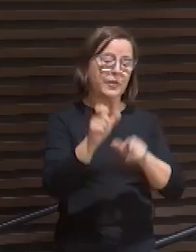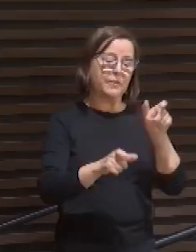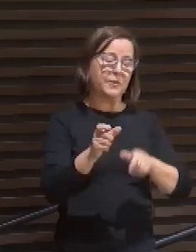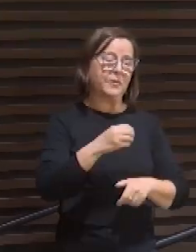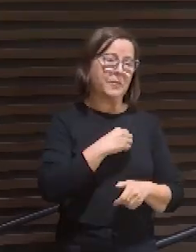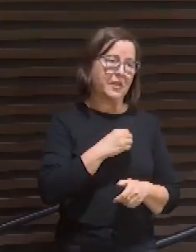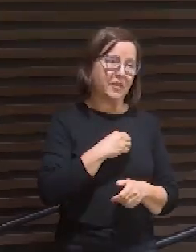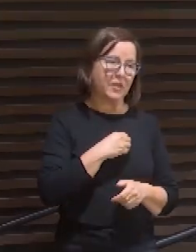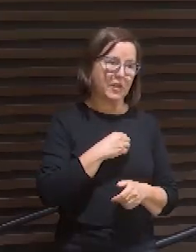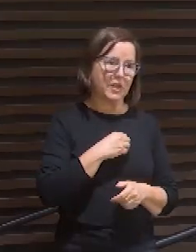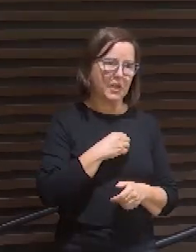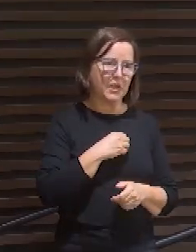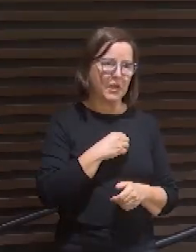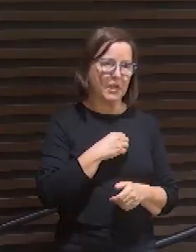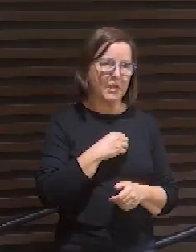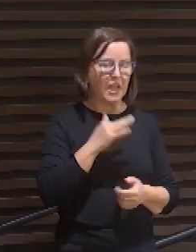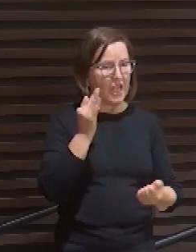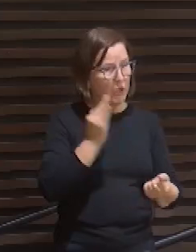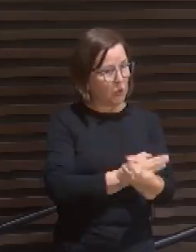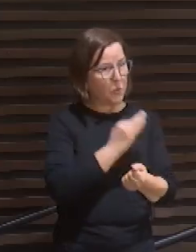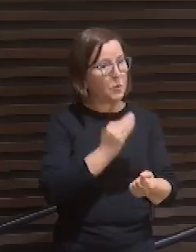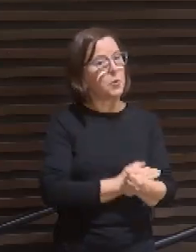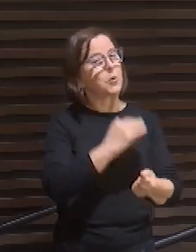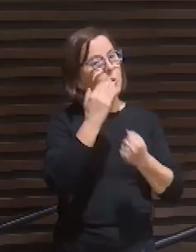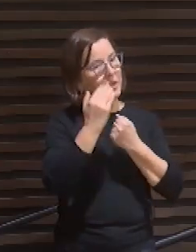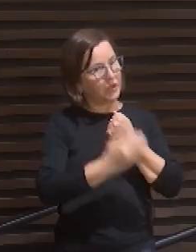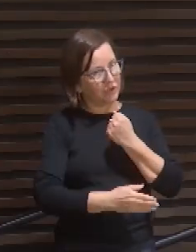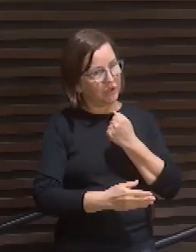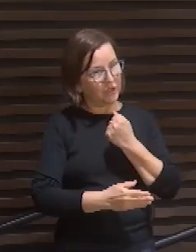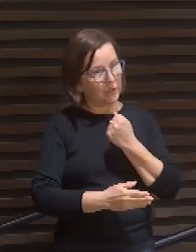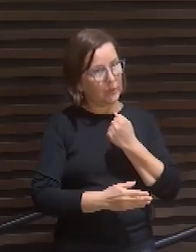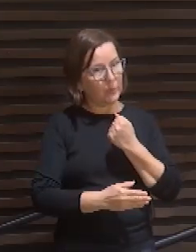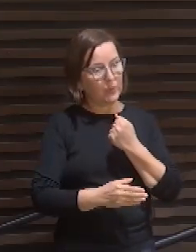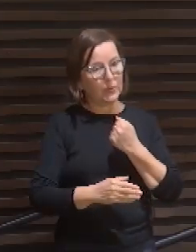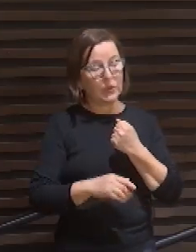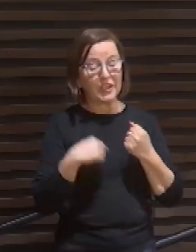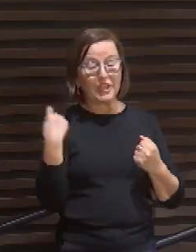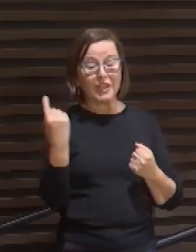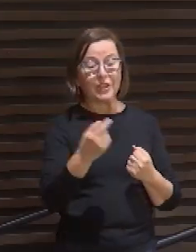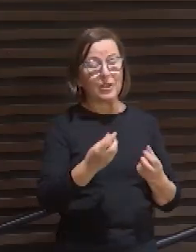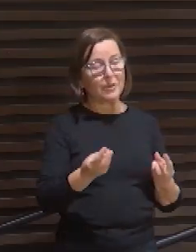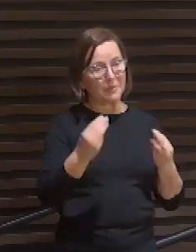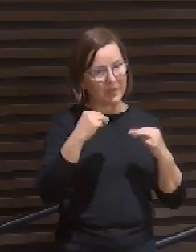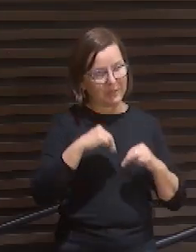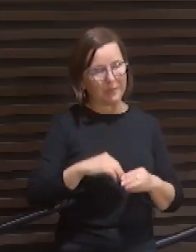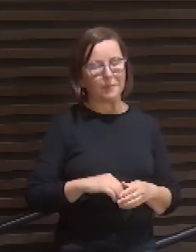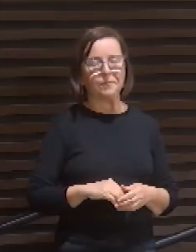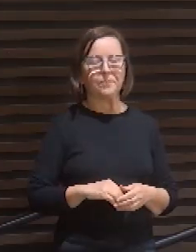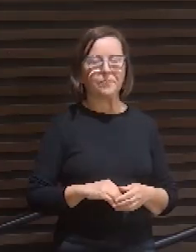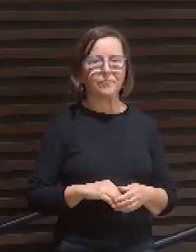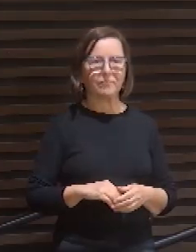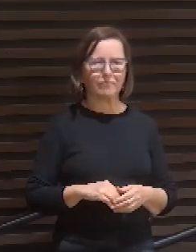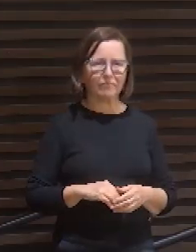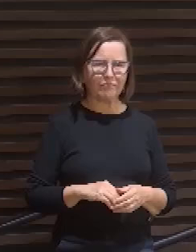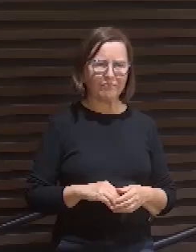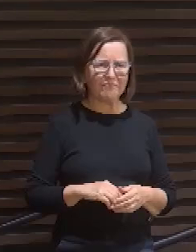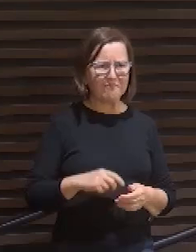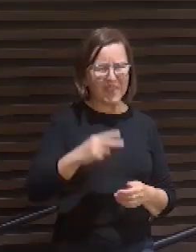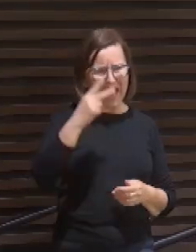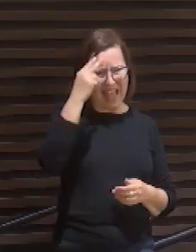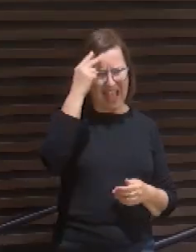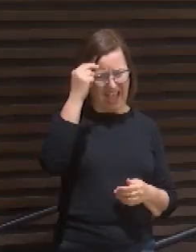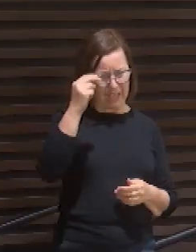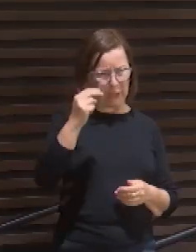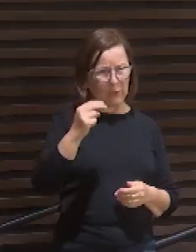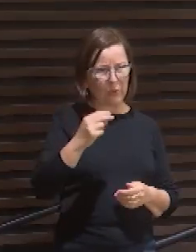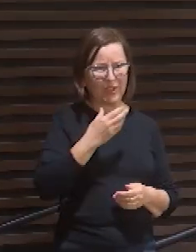suportando o castigo que eles mereciam. Então a historinha do Waite e do Pratt, ela dá